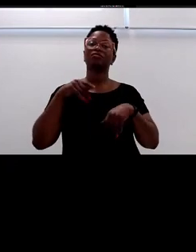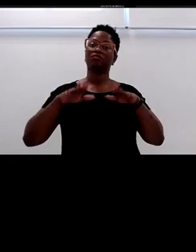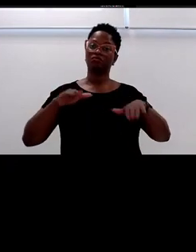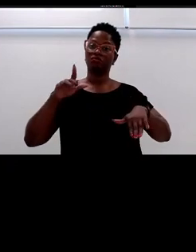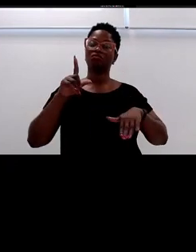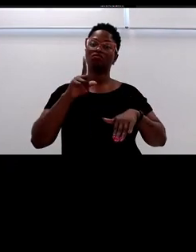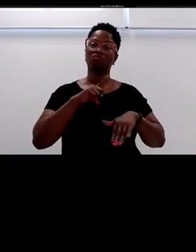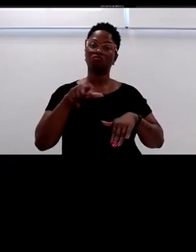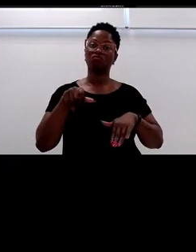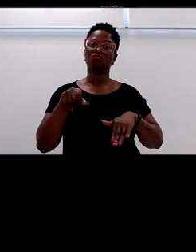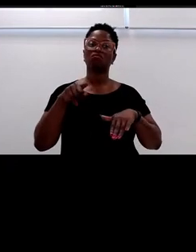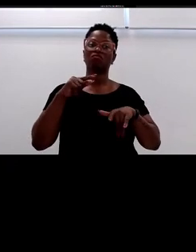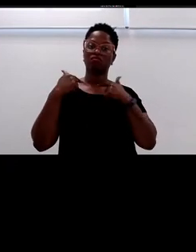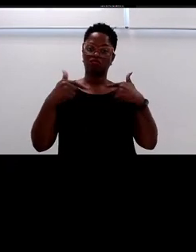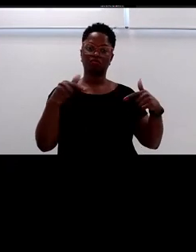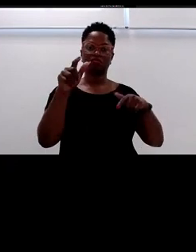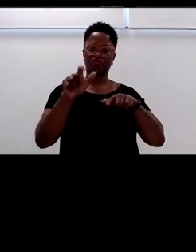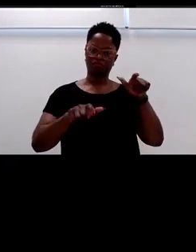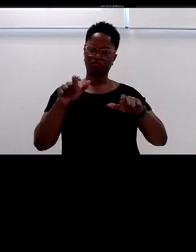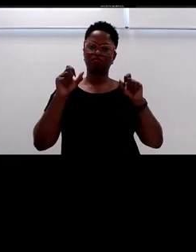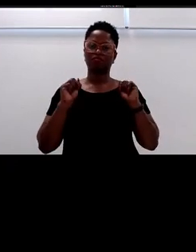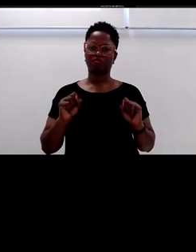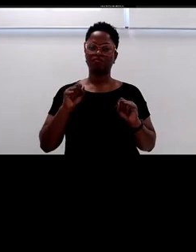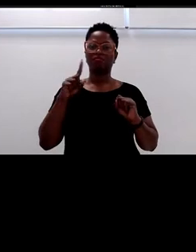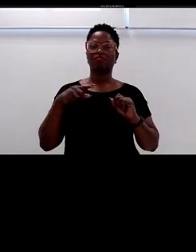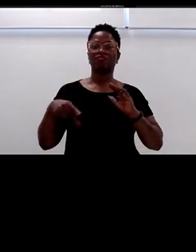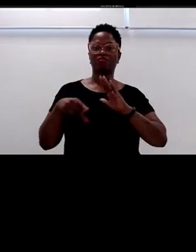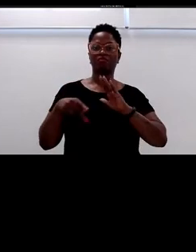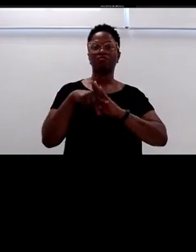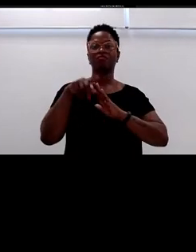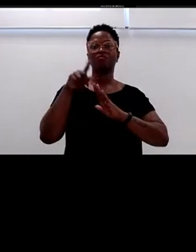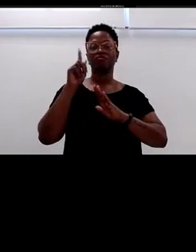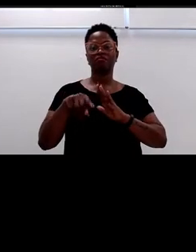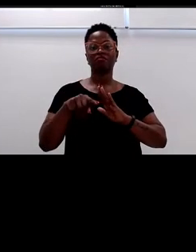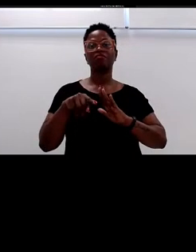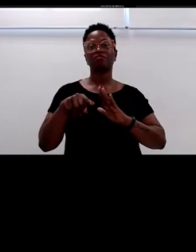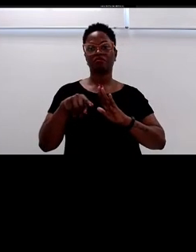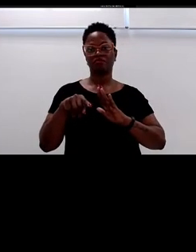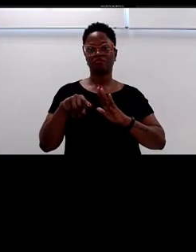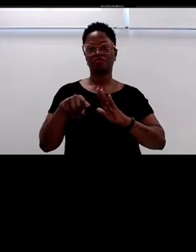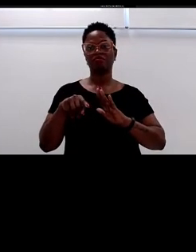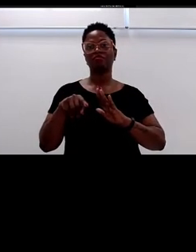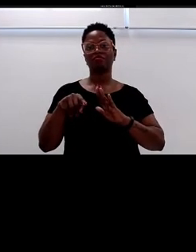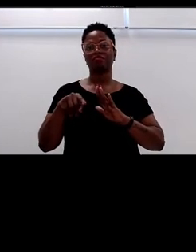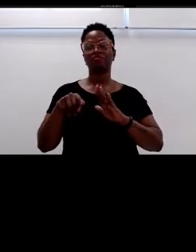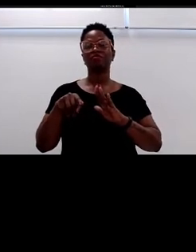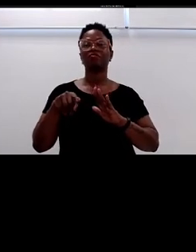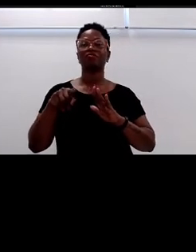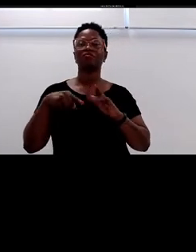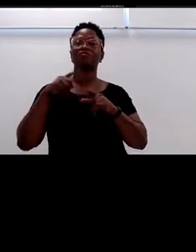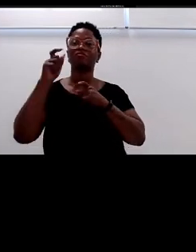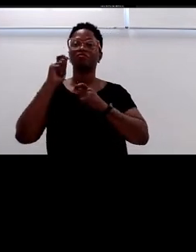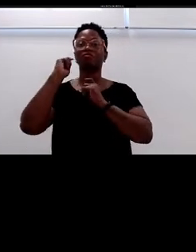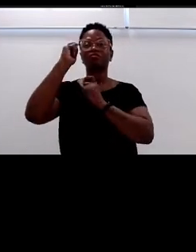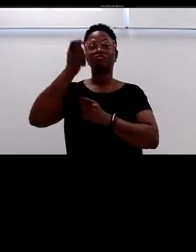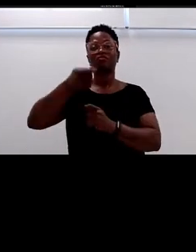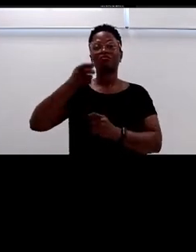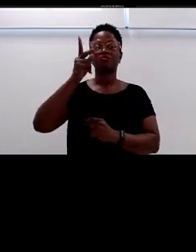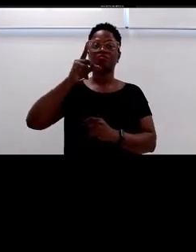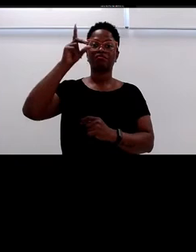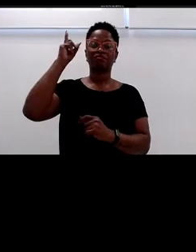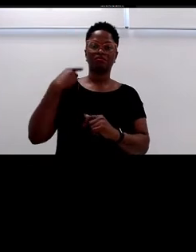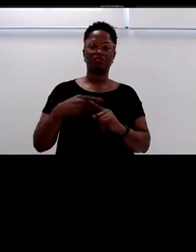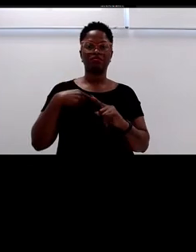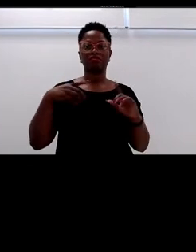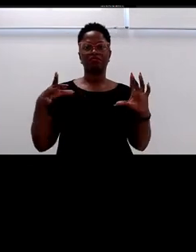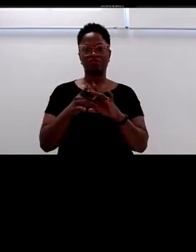esses trabalhadores pudessem ser os próprios apóstolos, né? Porque eram pescadores, o que tem uma relação com a própria